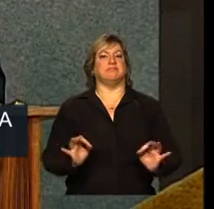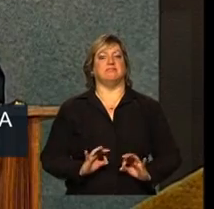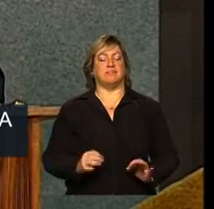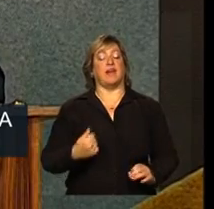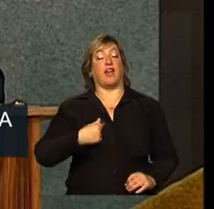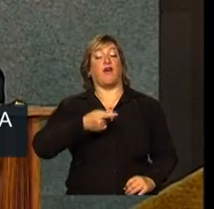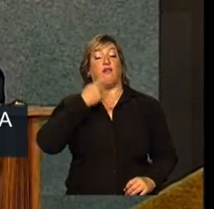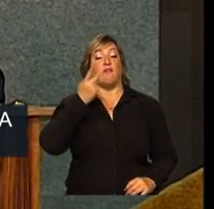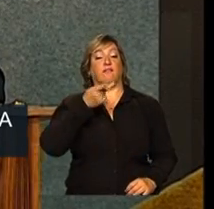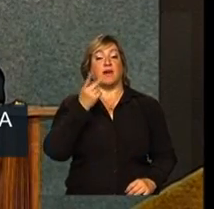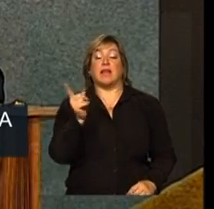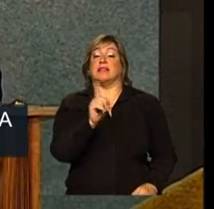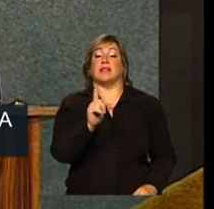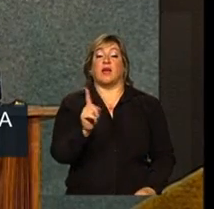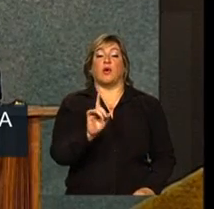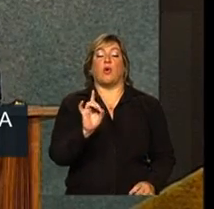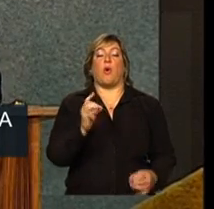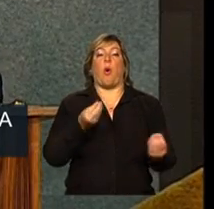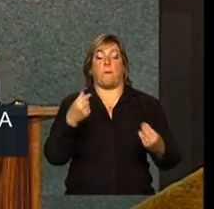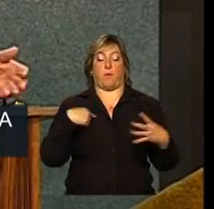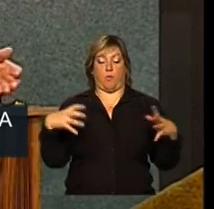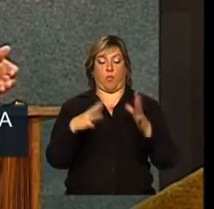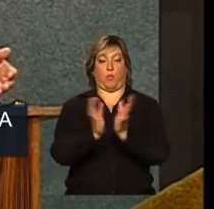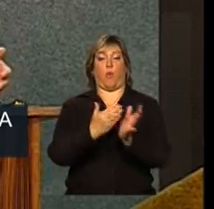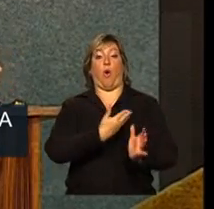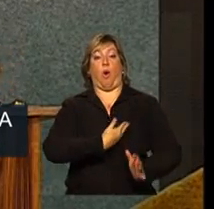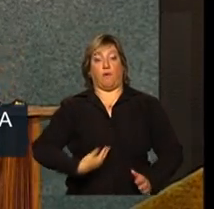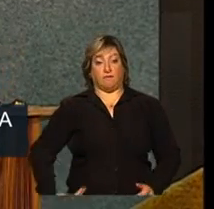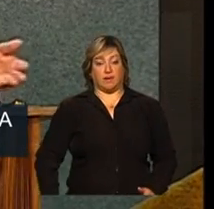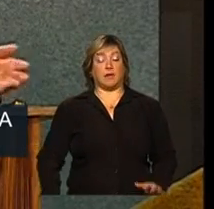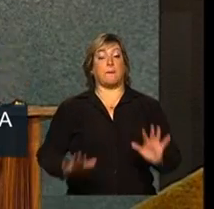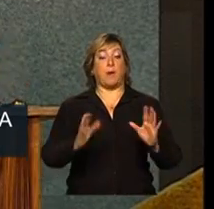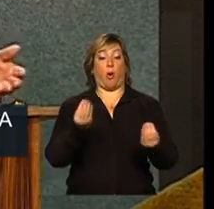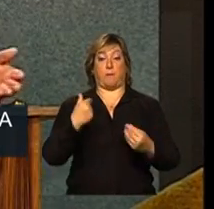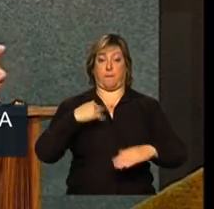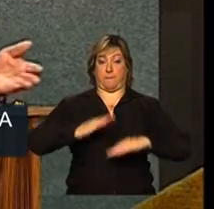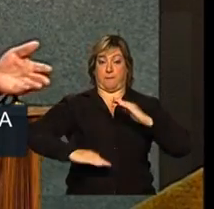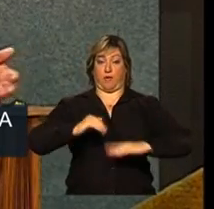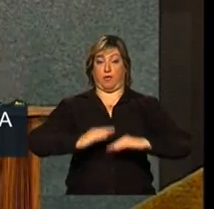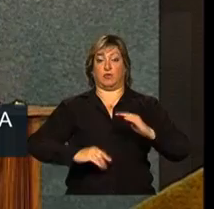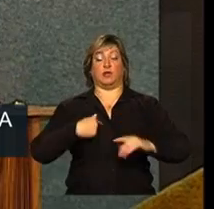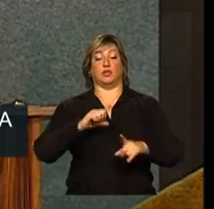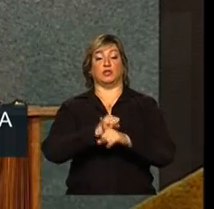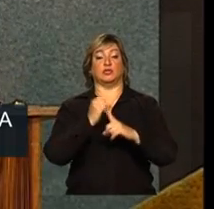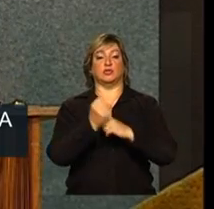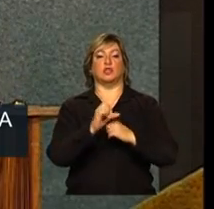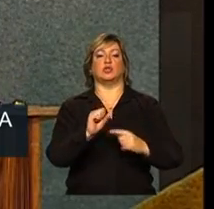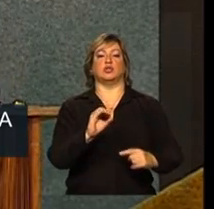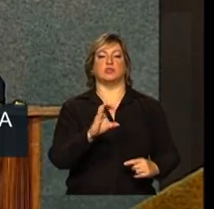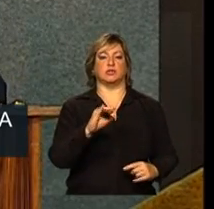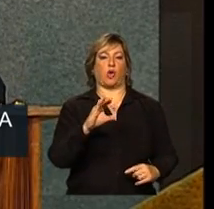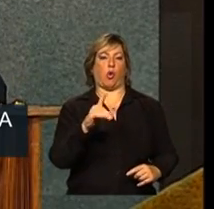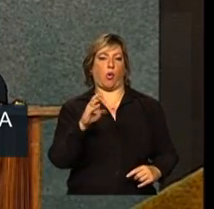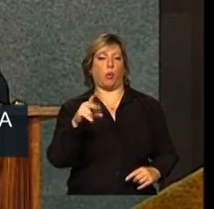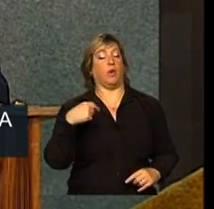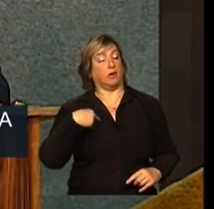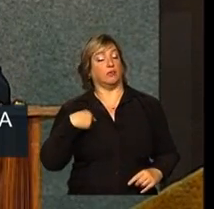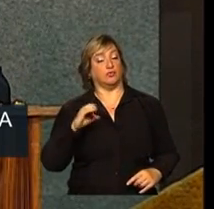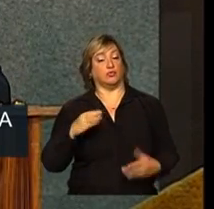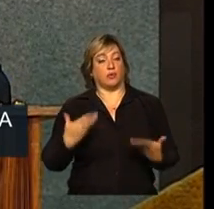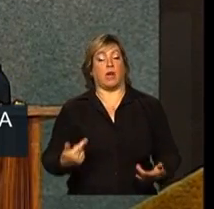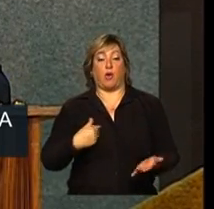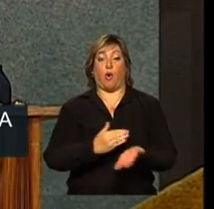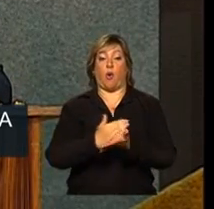falo até não como membro do governo, mas como profissional, como sociólogo que sou, comecei minha vida